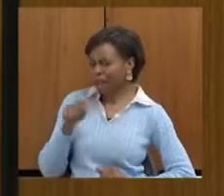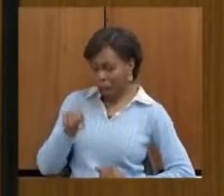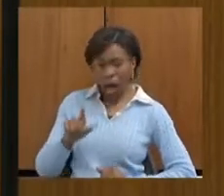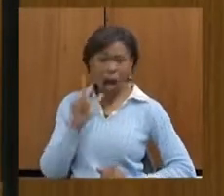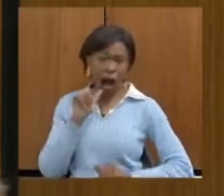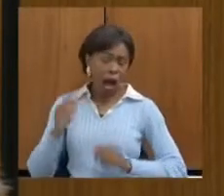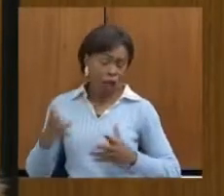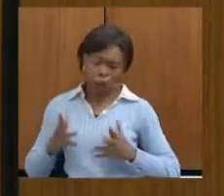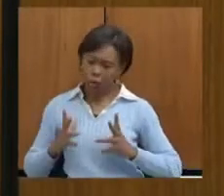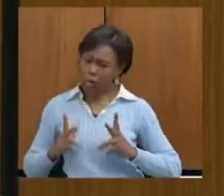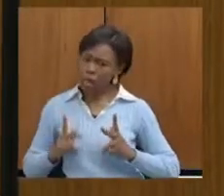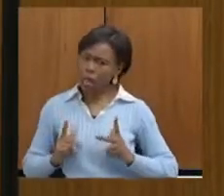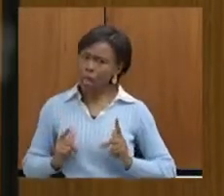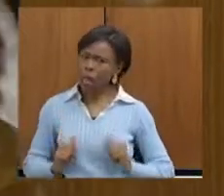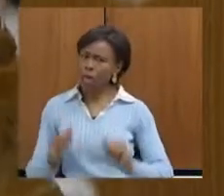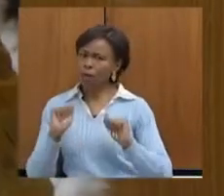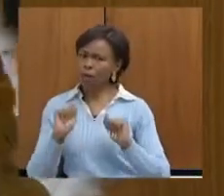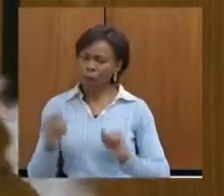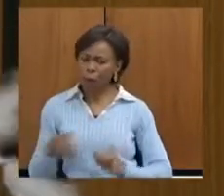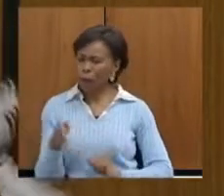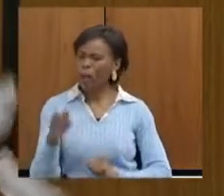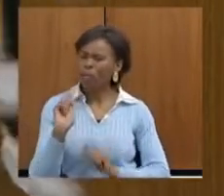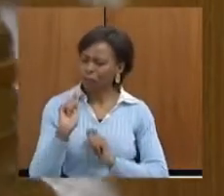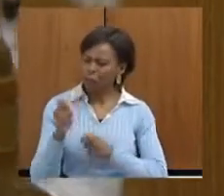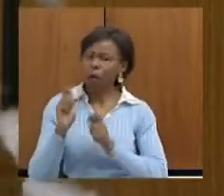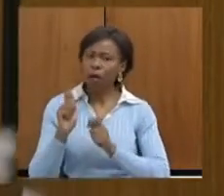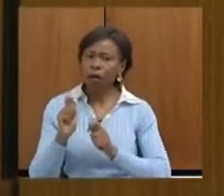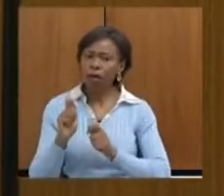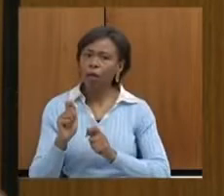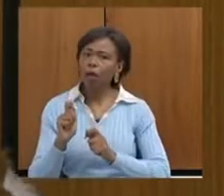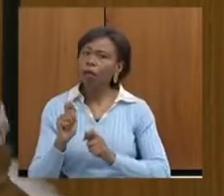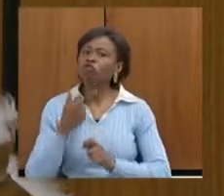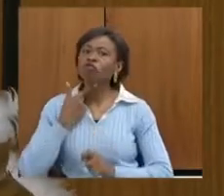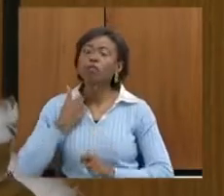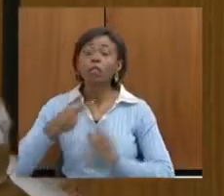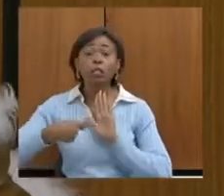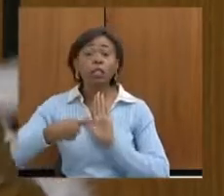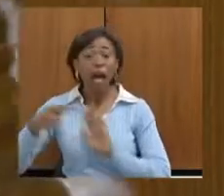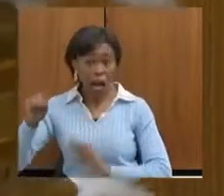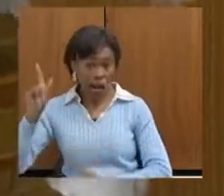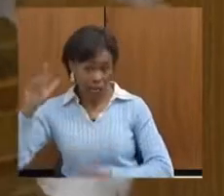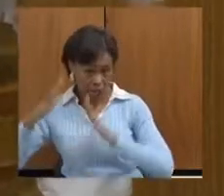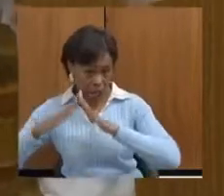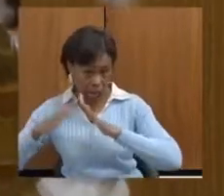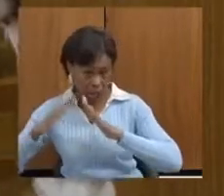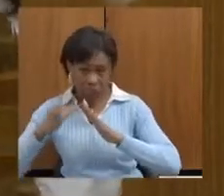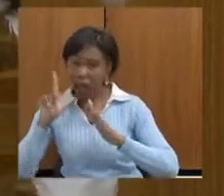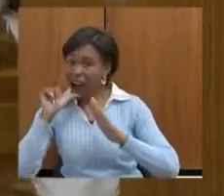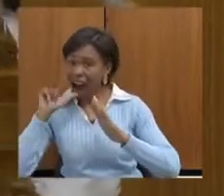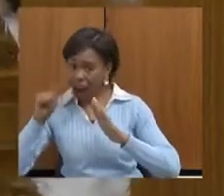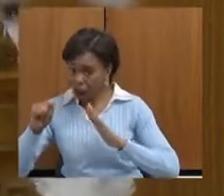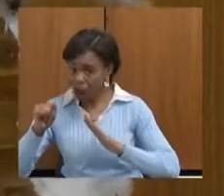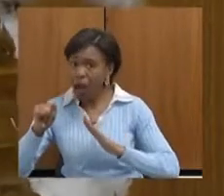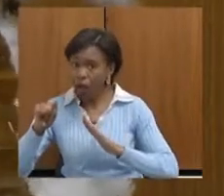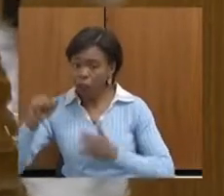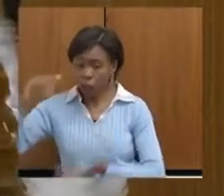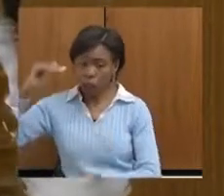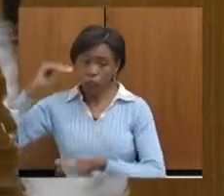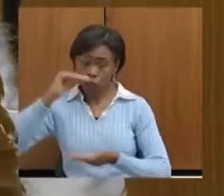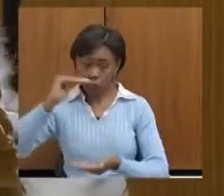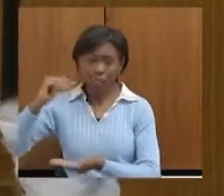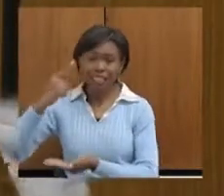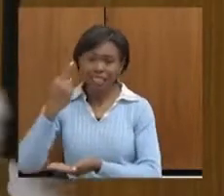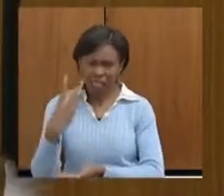consumo e o peixe tá bom para comer para pescar eu queria ter trago a minha água que eu tenho lá em casa lá né tem três outro dia que eu